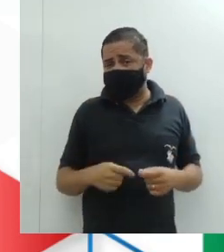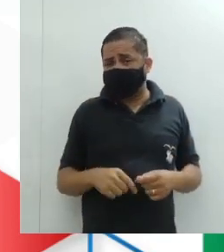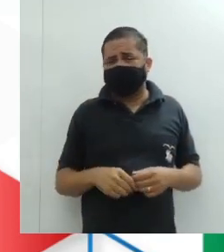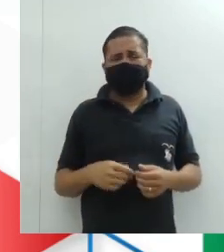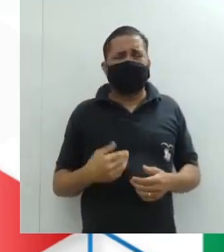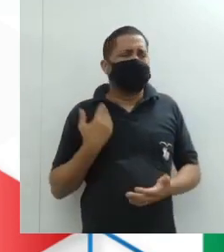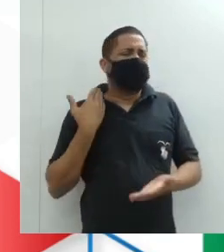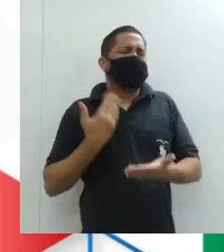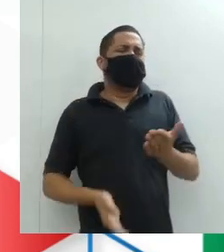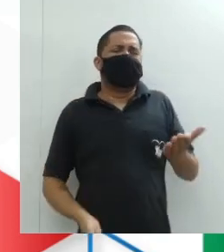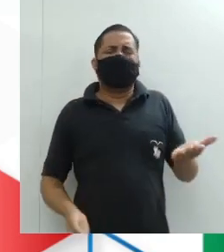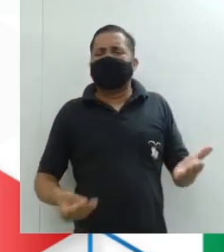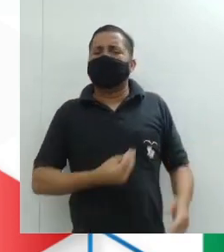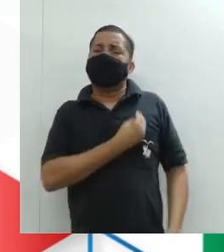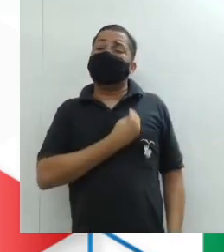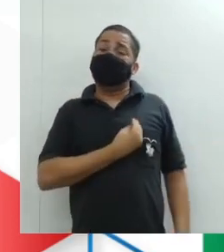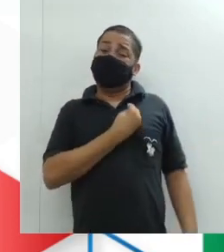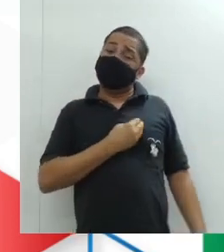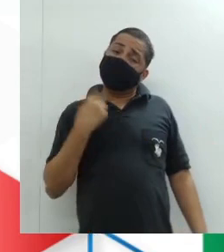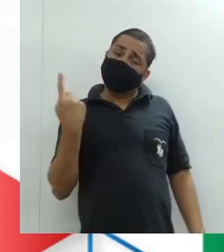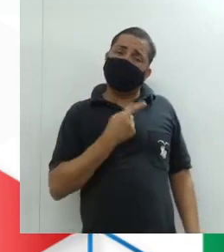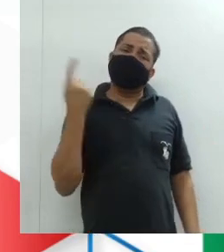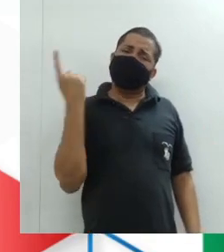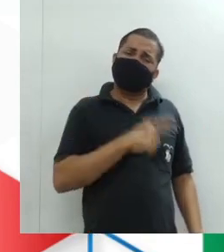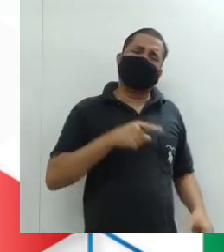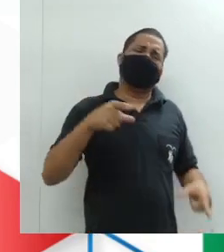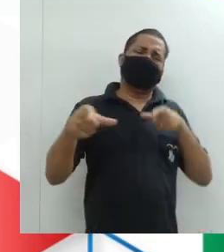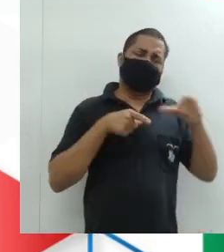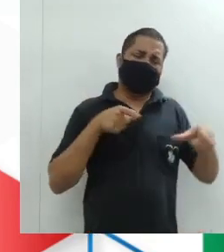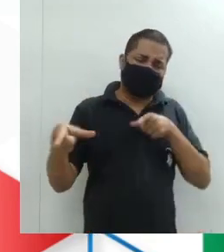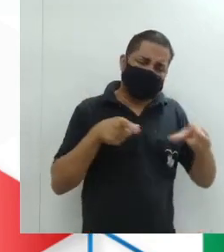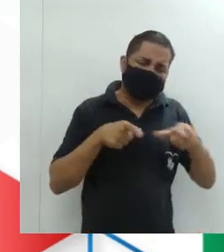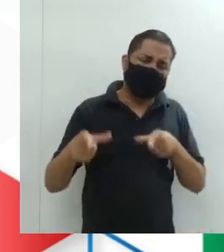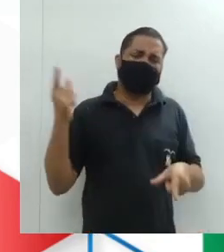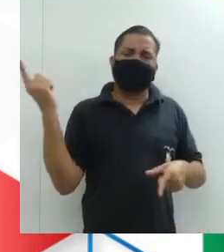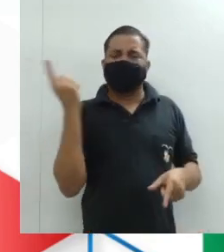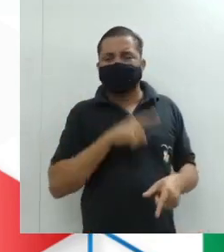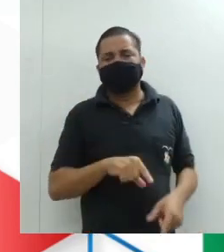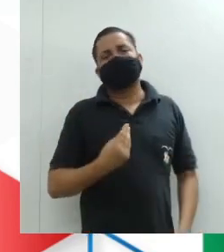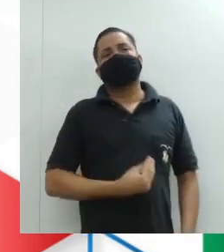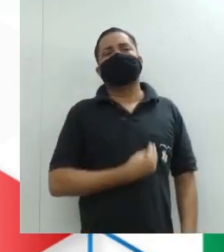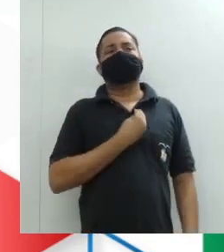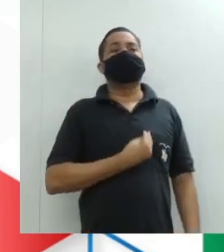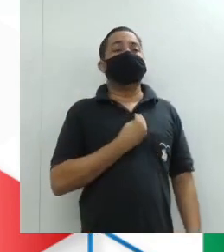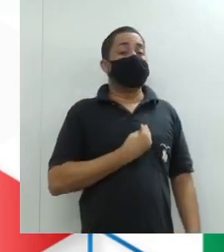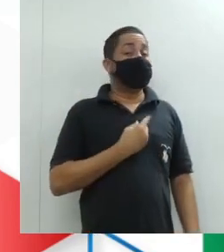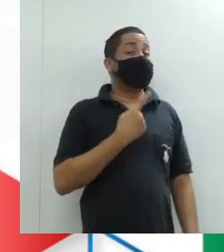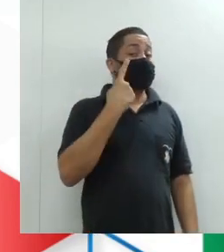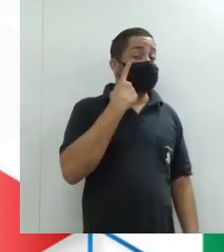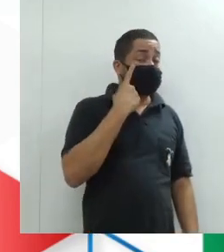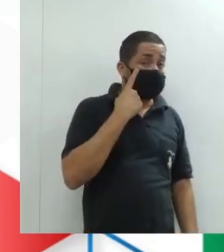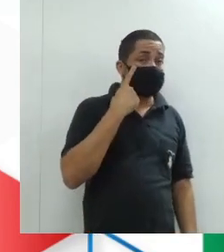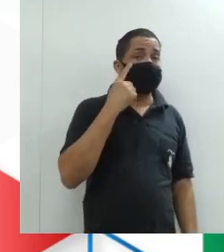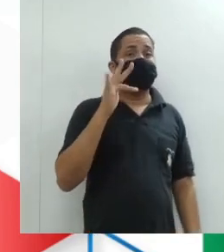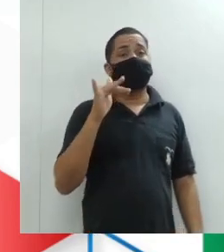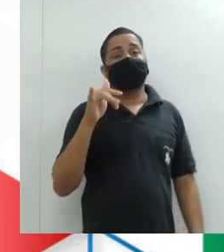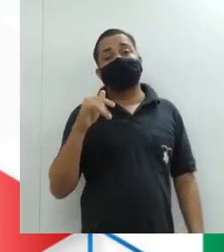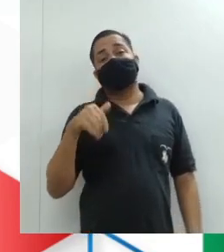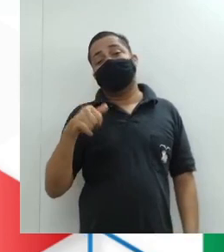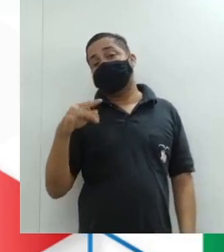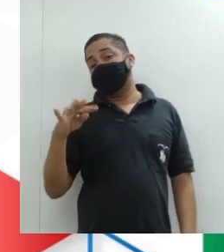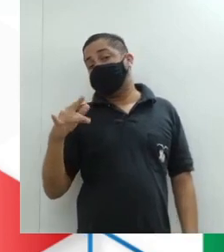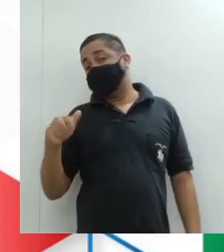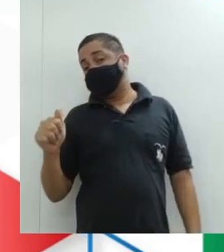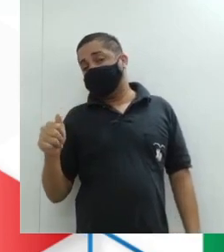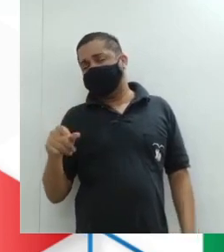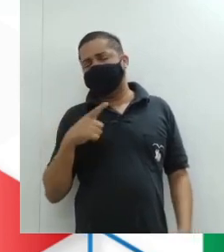desperdiçar a vida que a gente ganha trabalhando para ganhar a vida? Veja que Mafalda faz uma